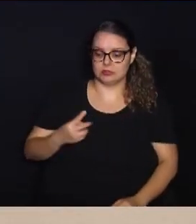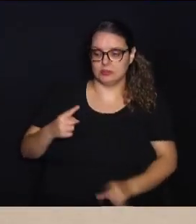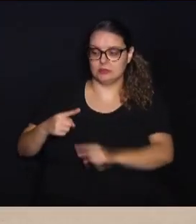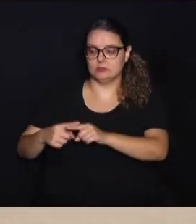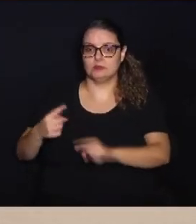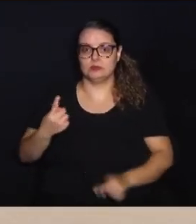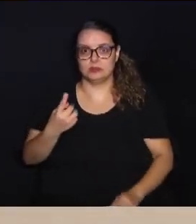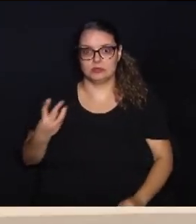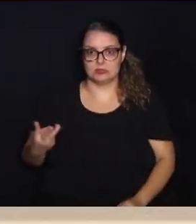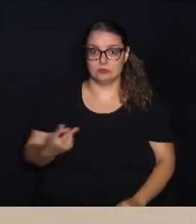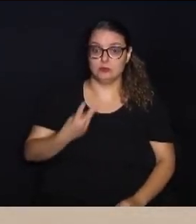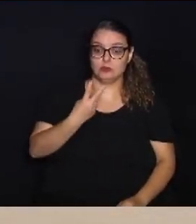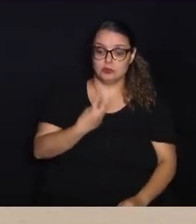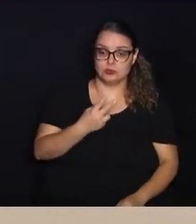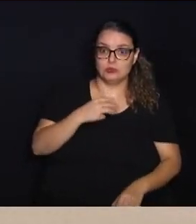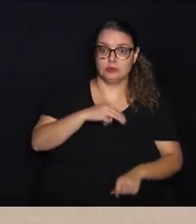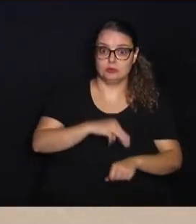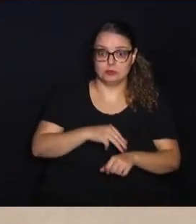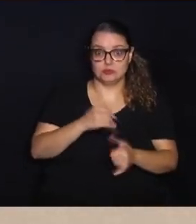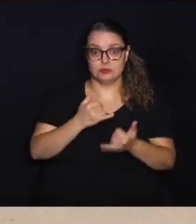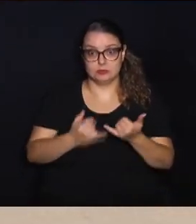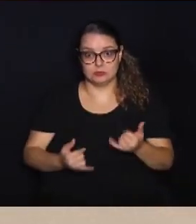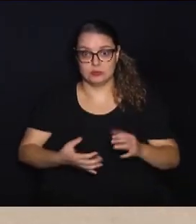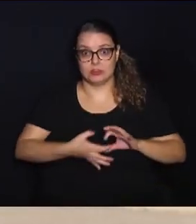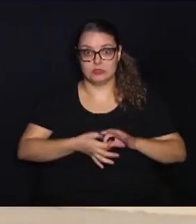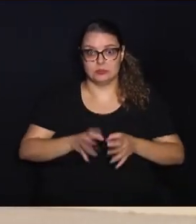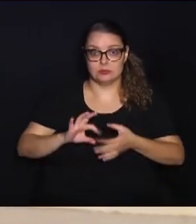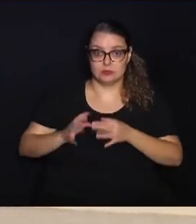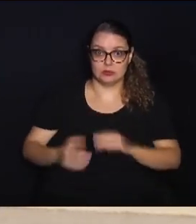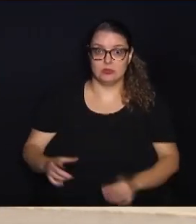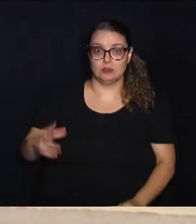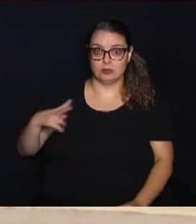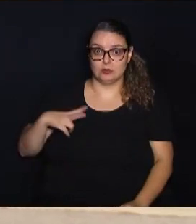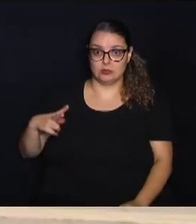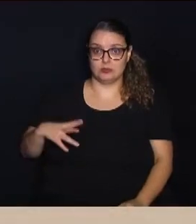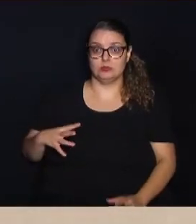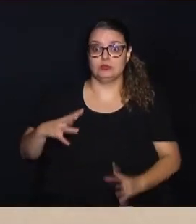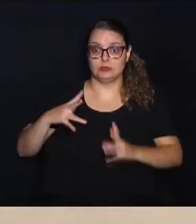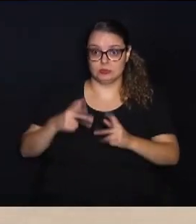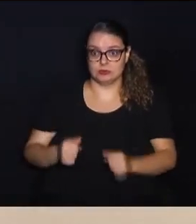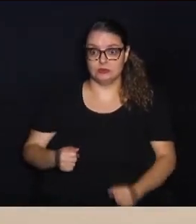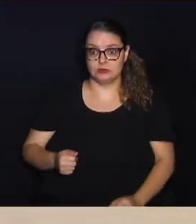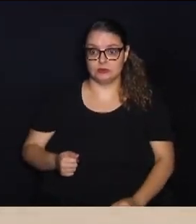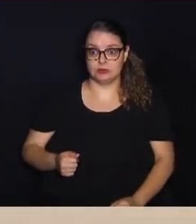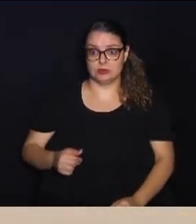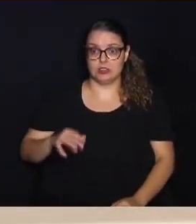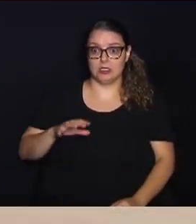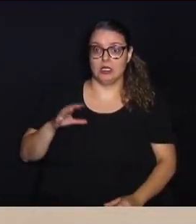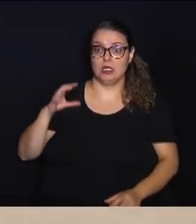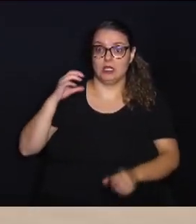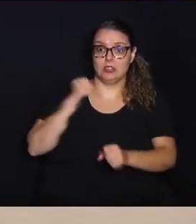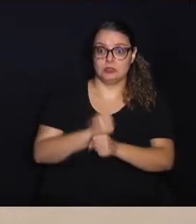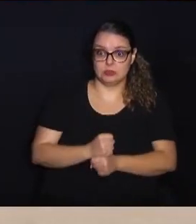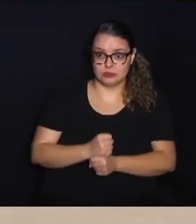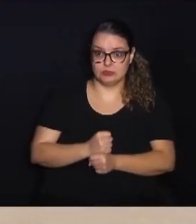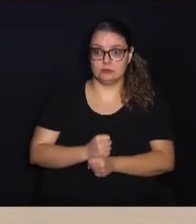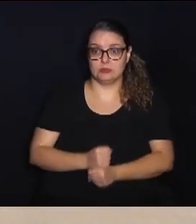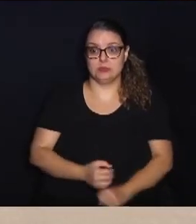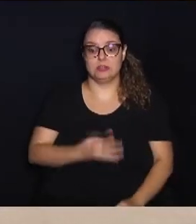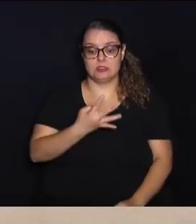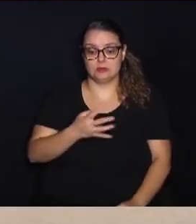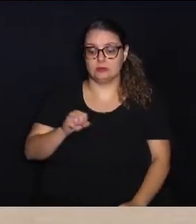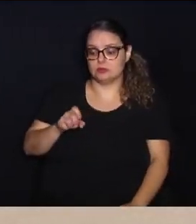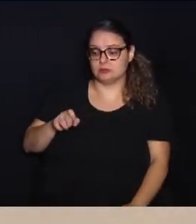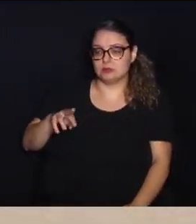ginastas, que são os 4 aparelhos oficiais olímpicos hoje: a bola, o arco, a fita e as massas. E o conjunto